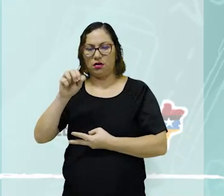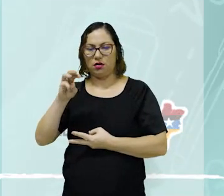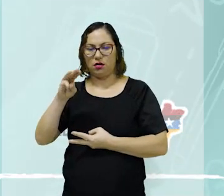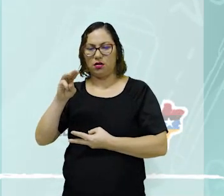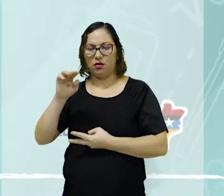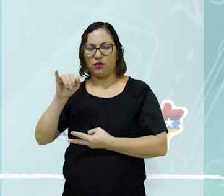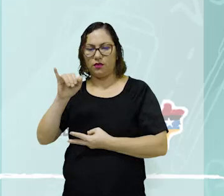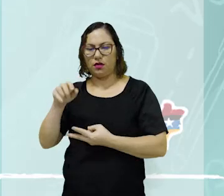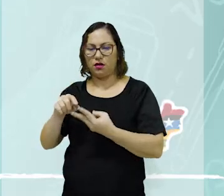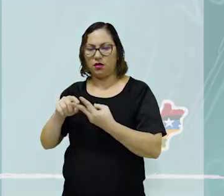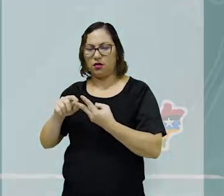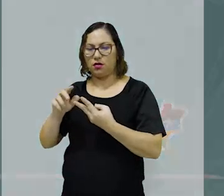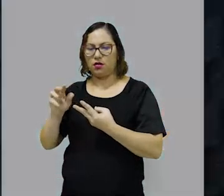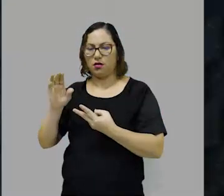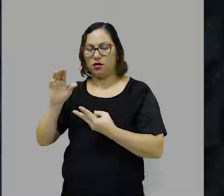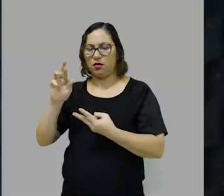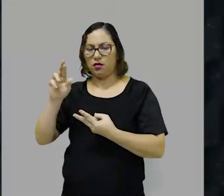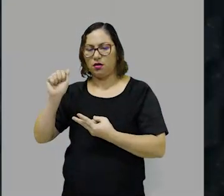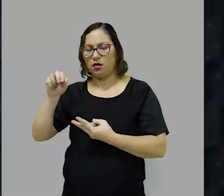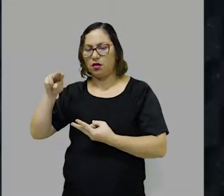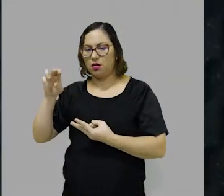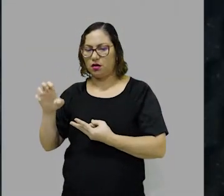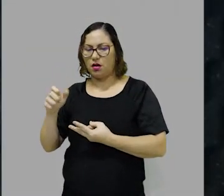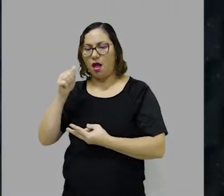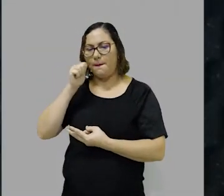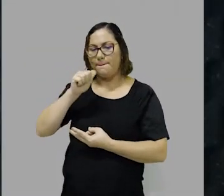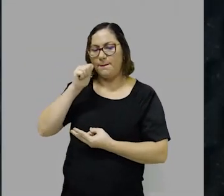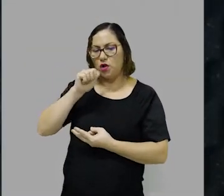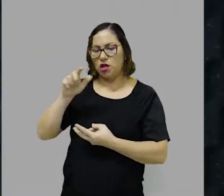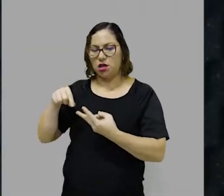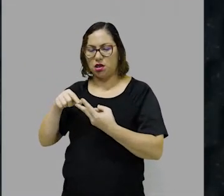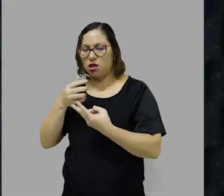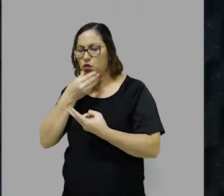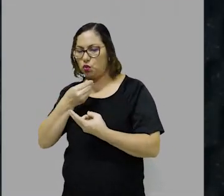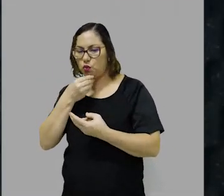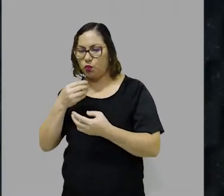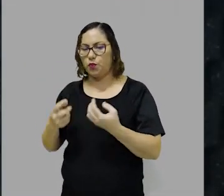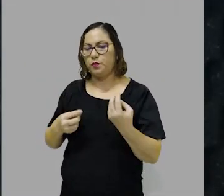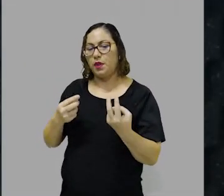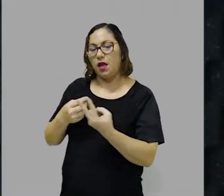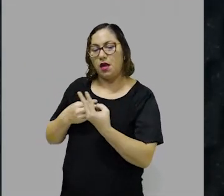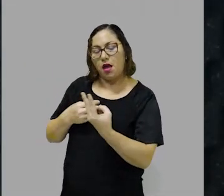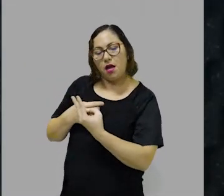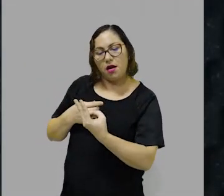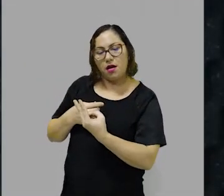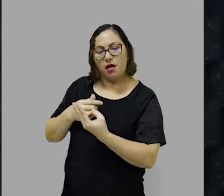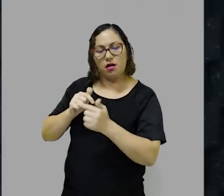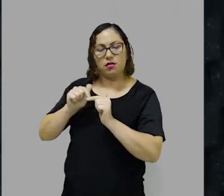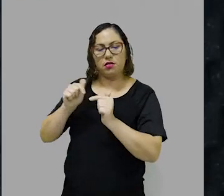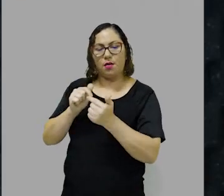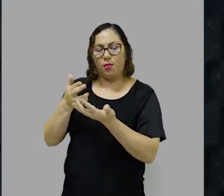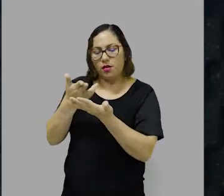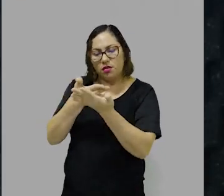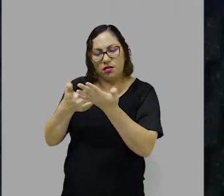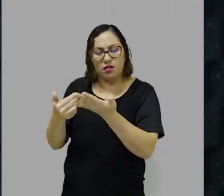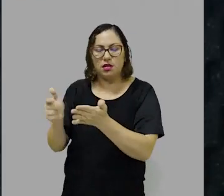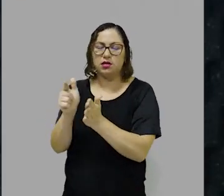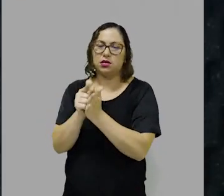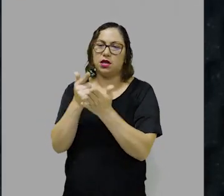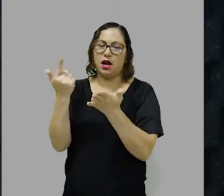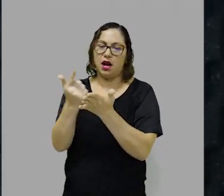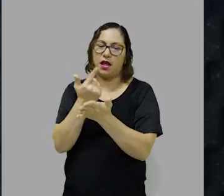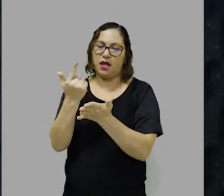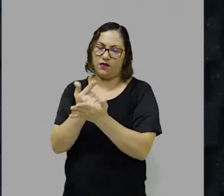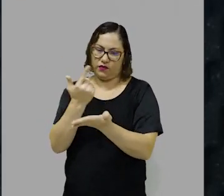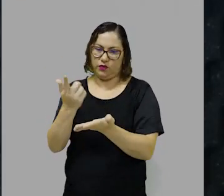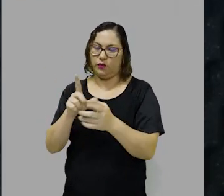mulher agora. Eles trabalhavam com ilustrações para livros, para revistas, entre outras coisas. Fizeram muitas obras no início do século